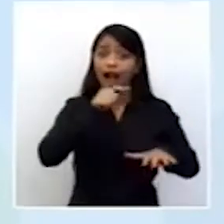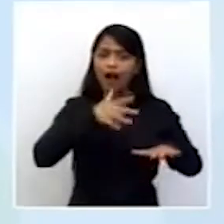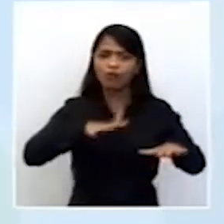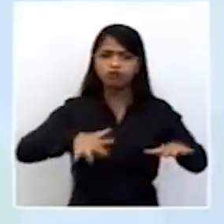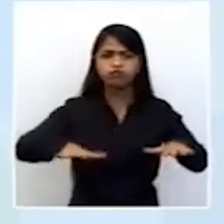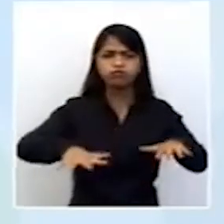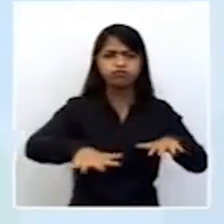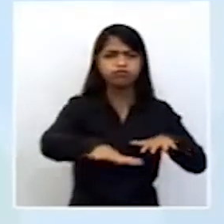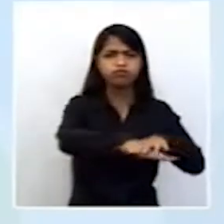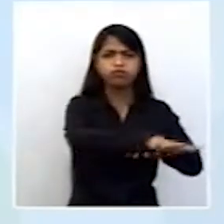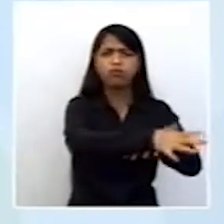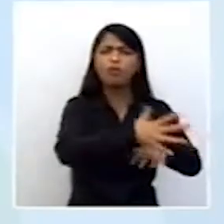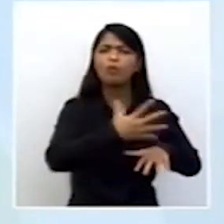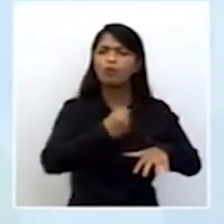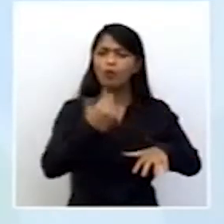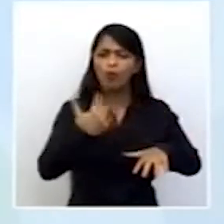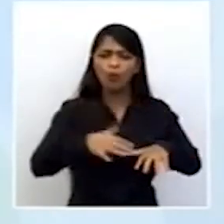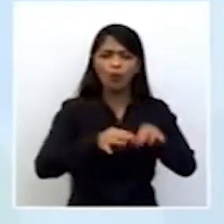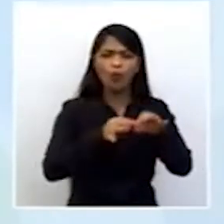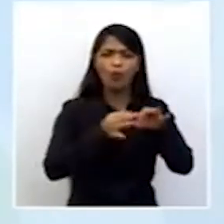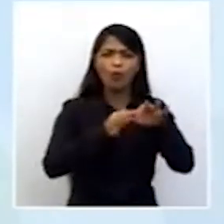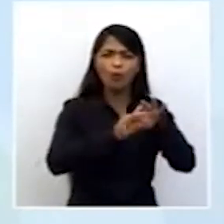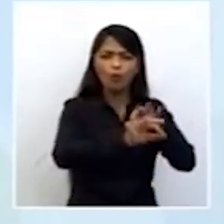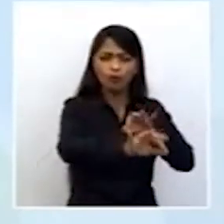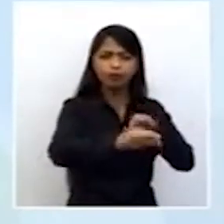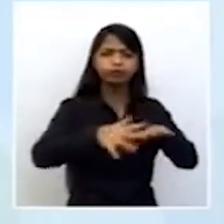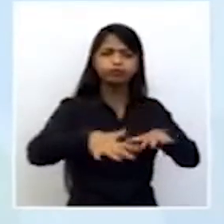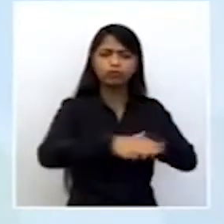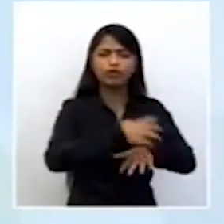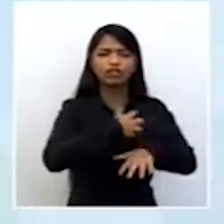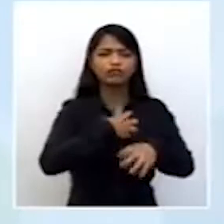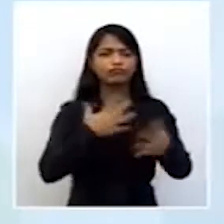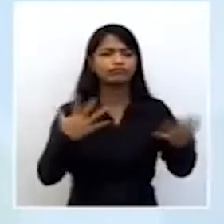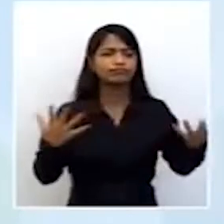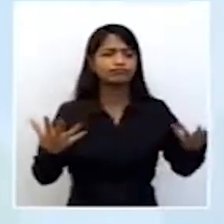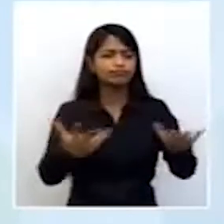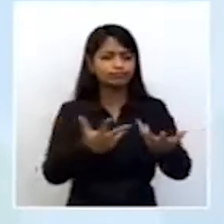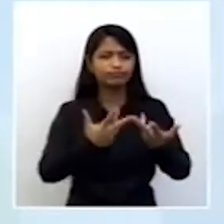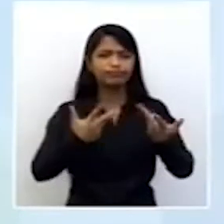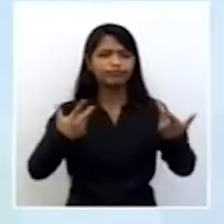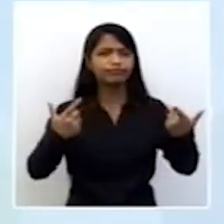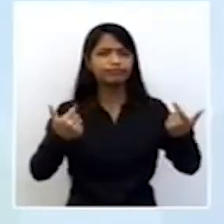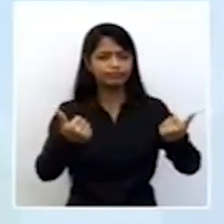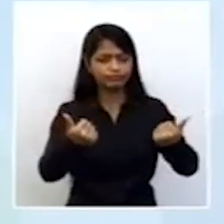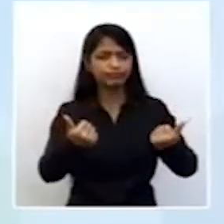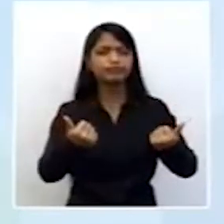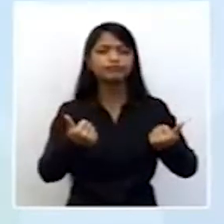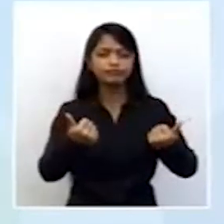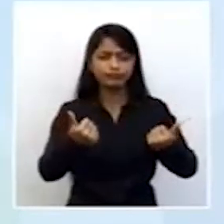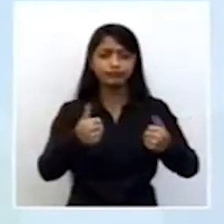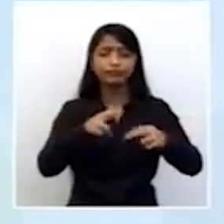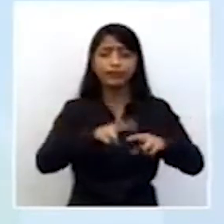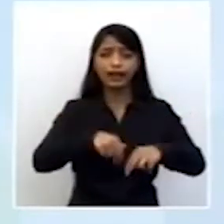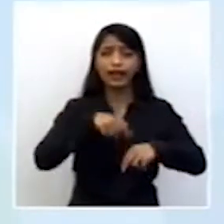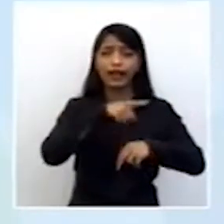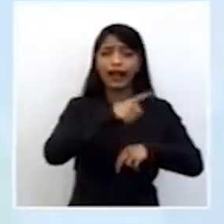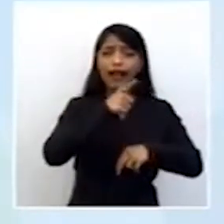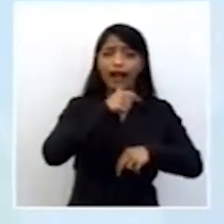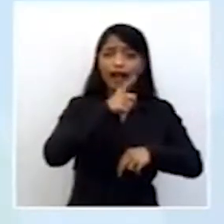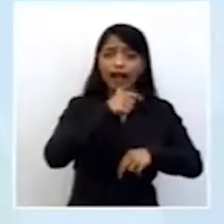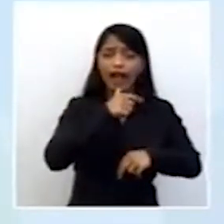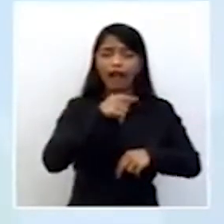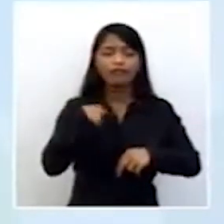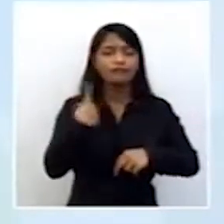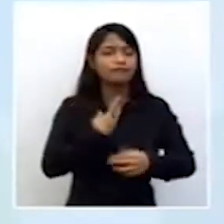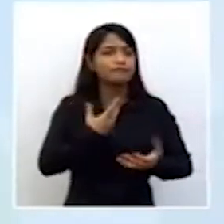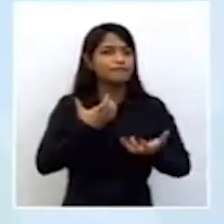muitas, infinitas, em tal maneira é graciosa, que querendo aproveitar, dar-se-á nela tudo por causa das